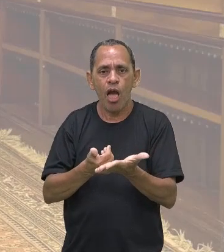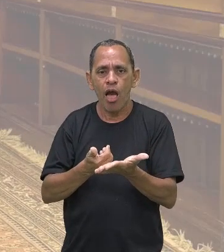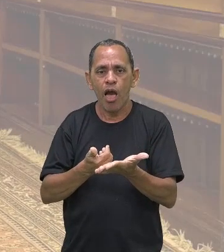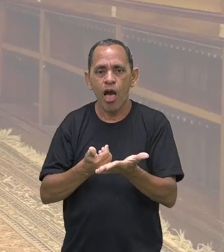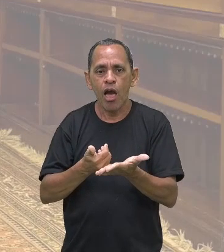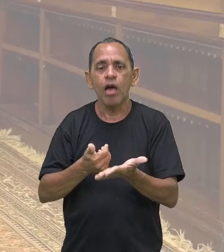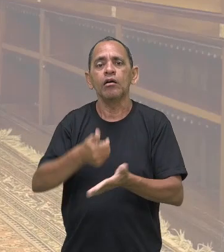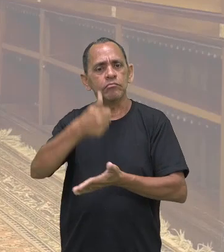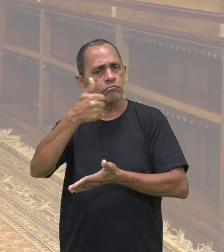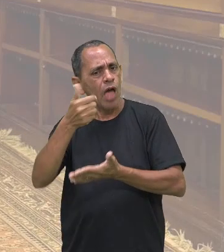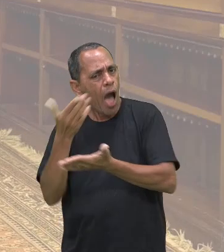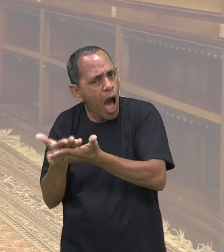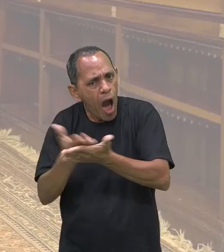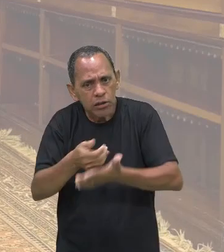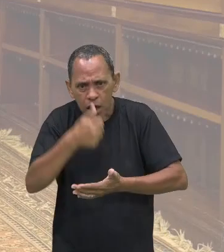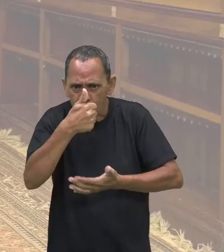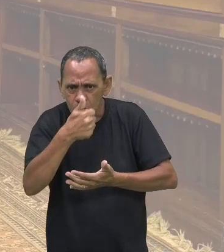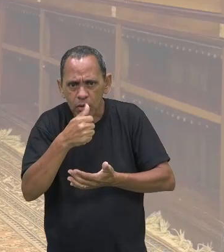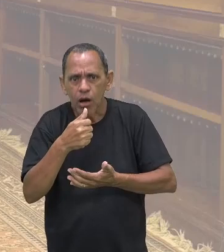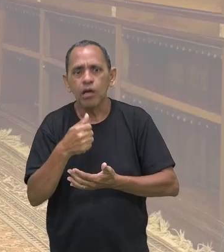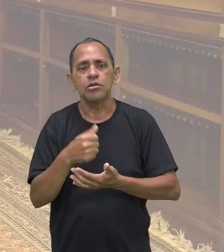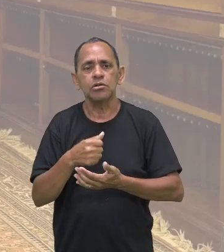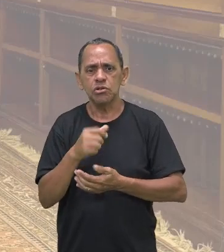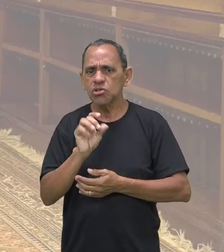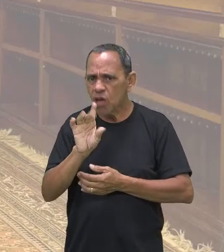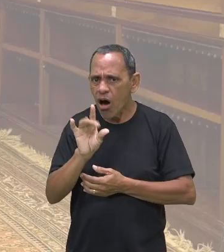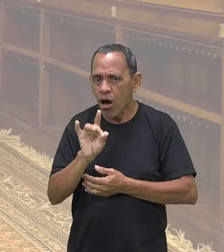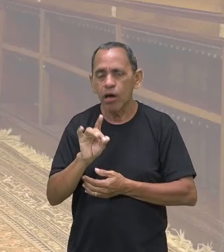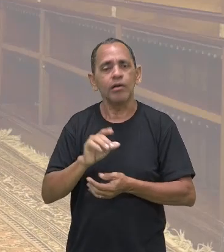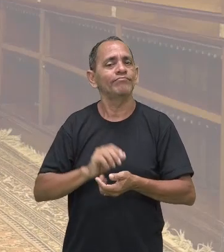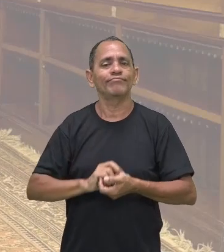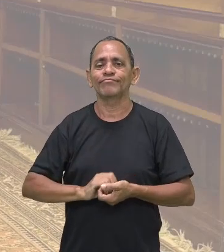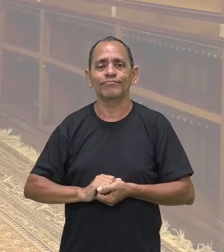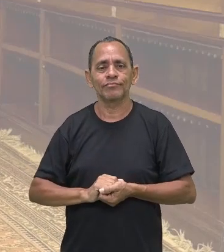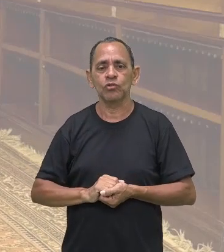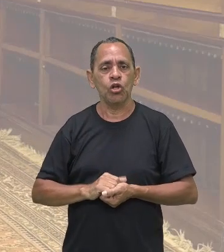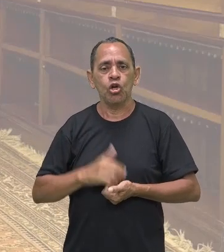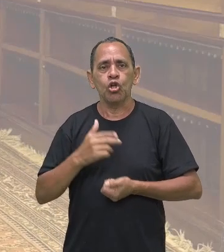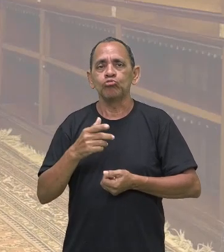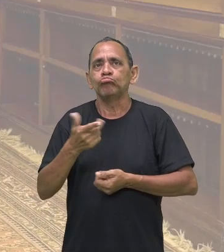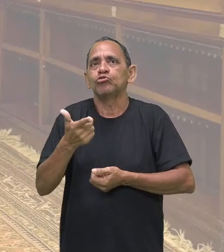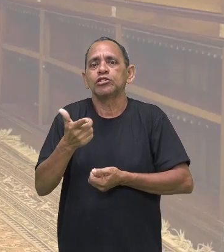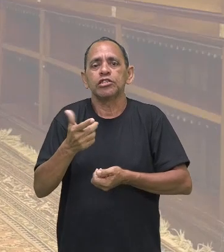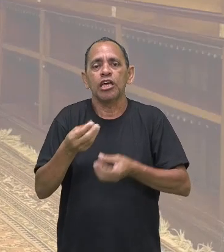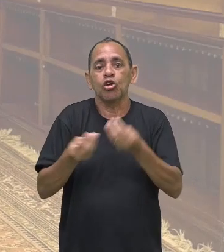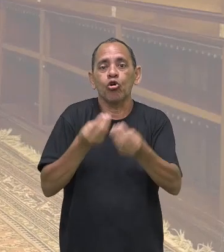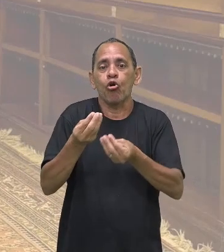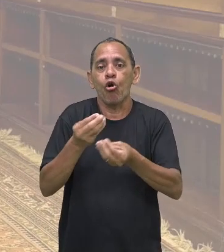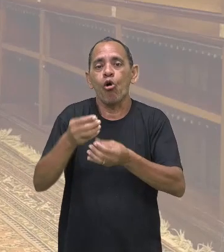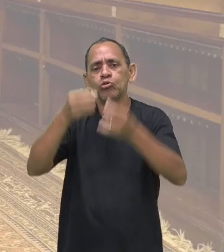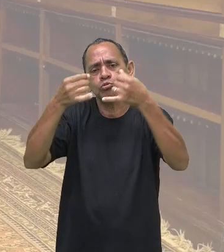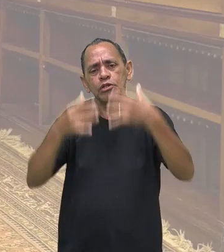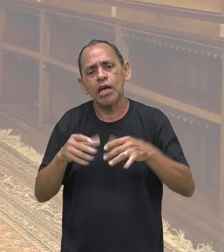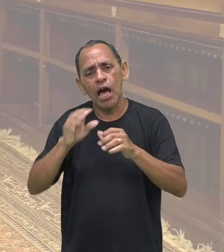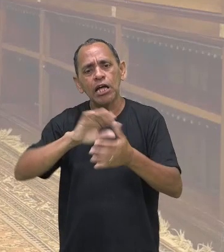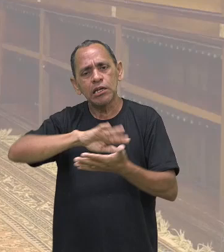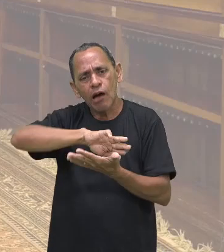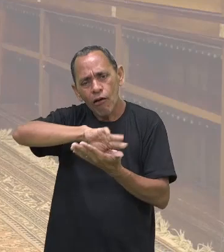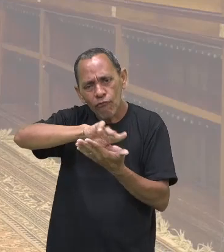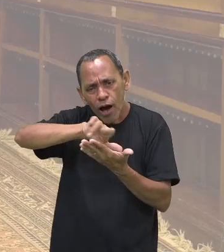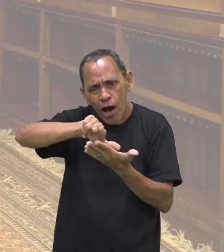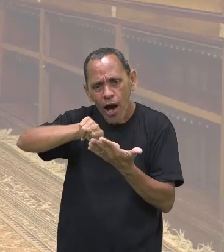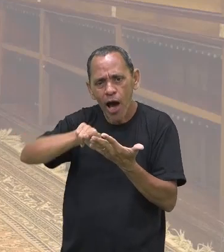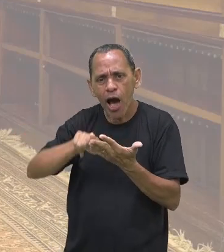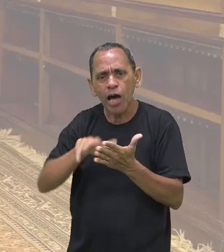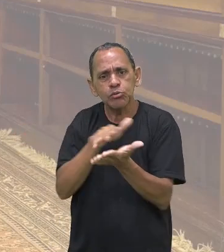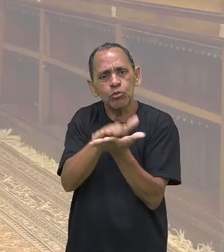para apresentarmos para vocês a grande produção acadêmica de Caio Prado Júnior. Por isso, nós vamos trazer